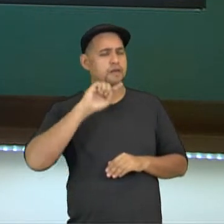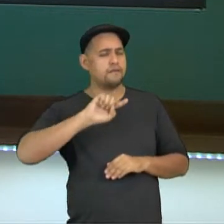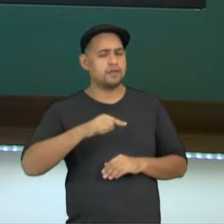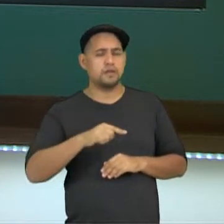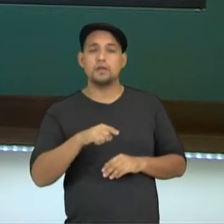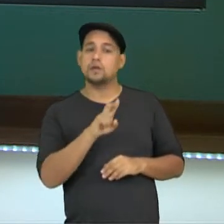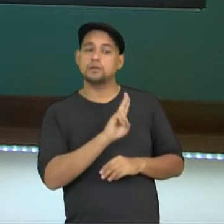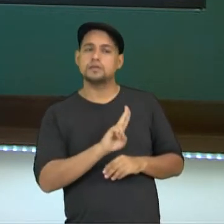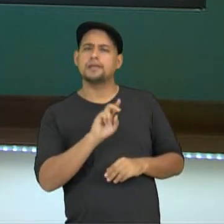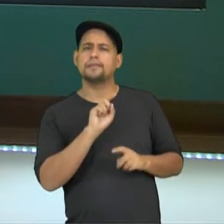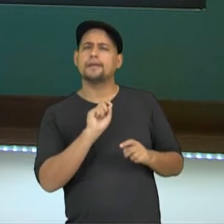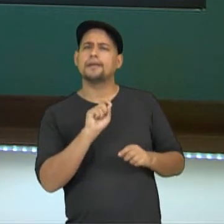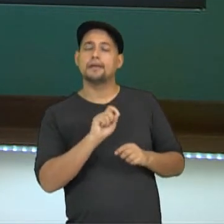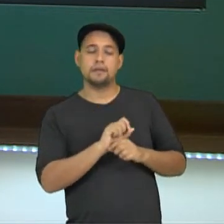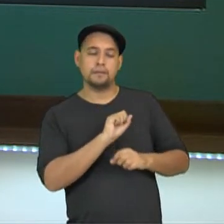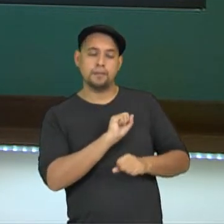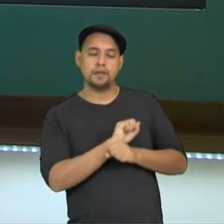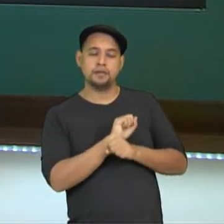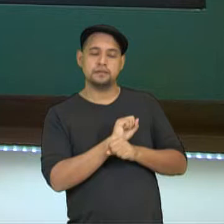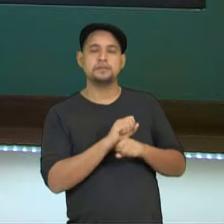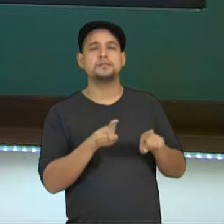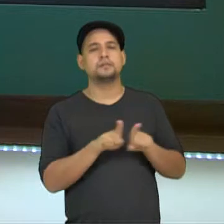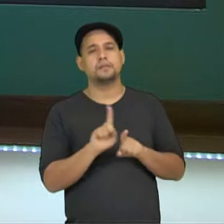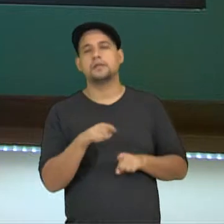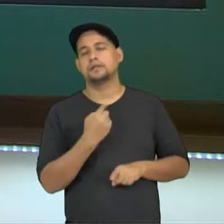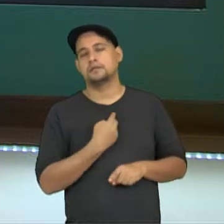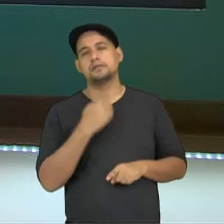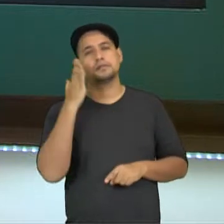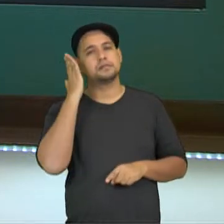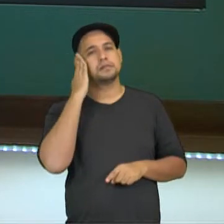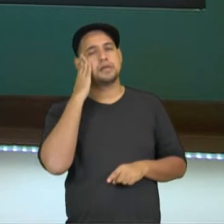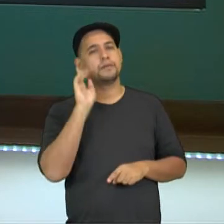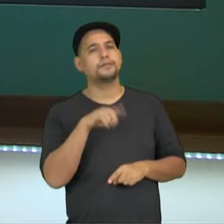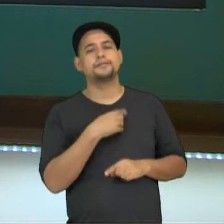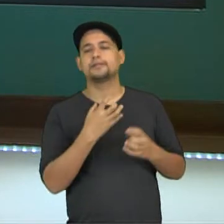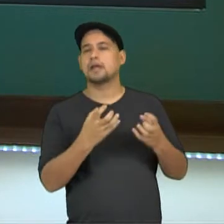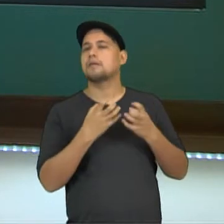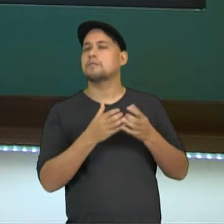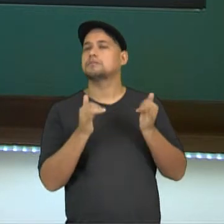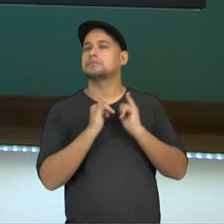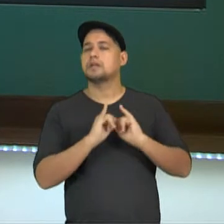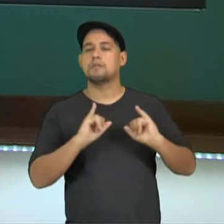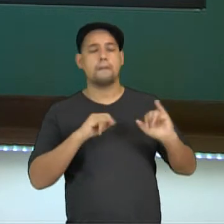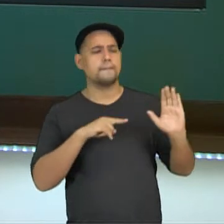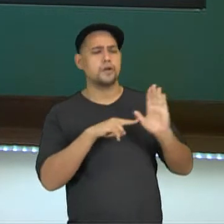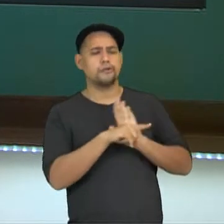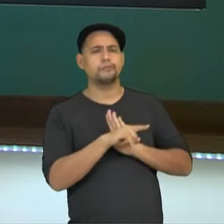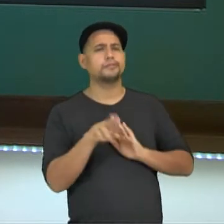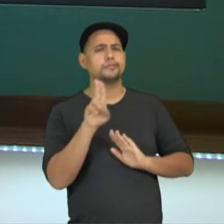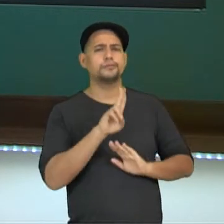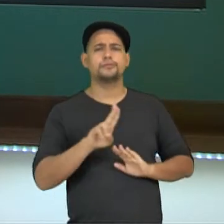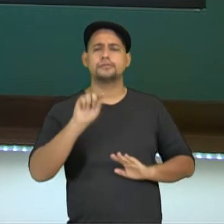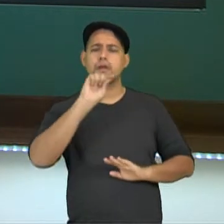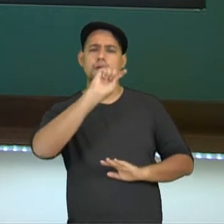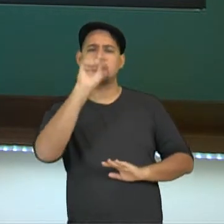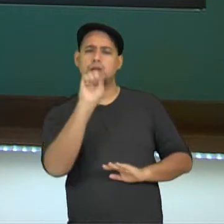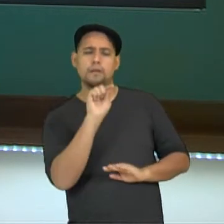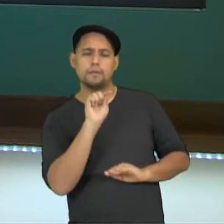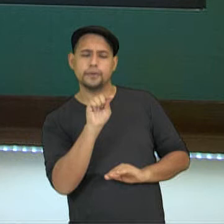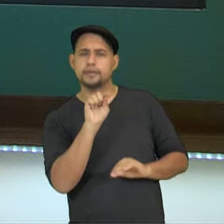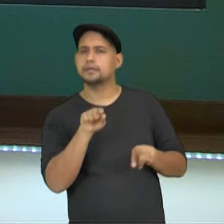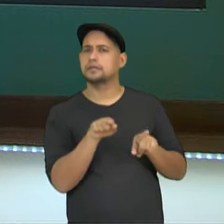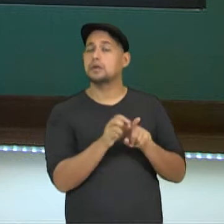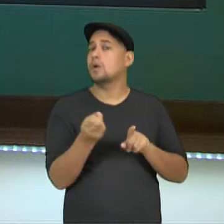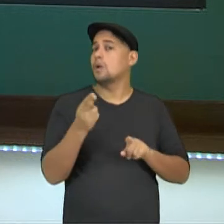para uma pausa. A gente sabe que quando nós queremos expressar uma pergunta, nós usamos o ponto de interrogação.